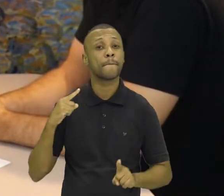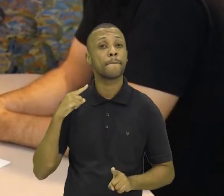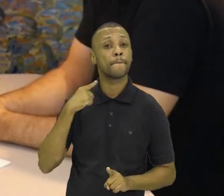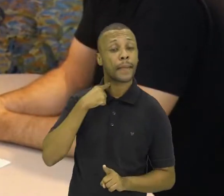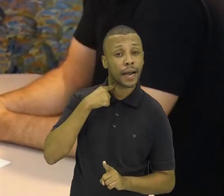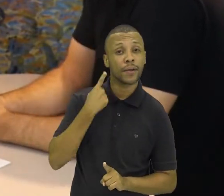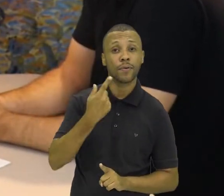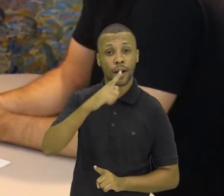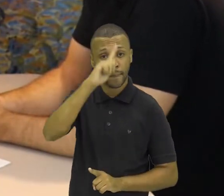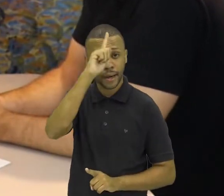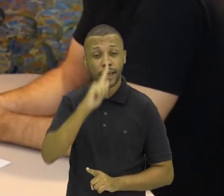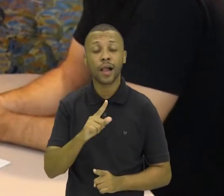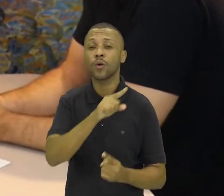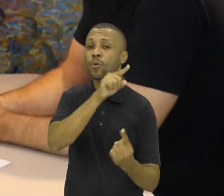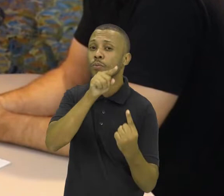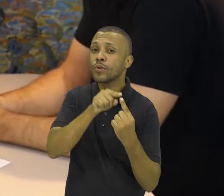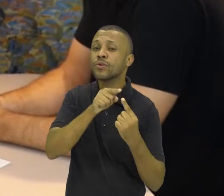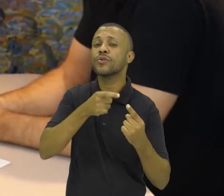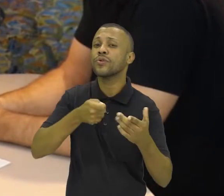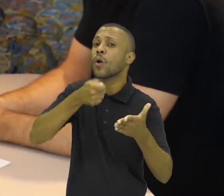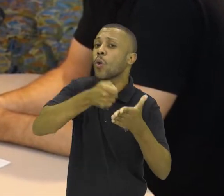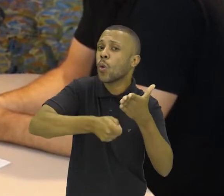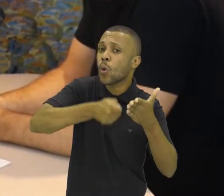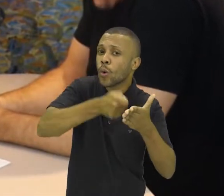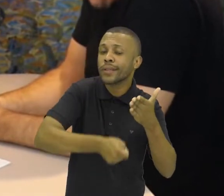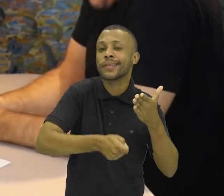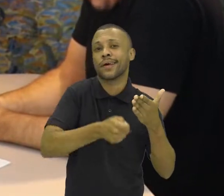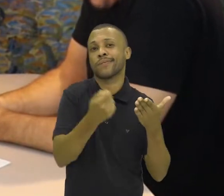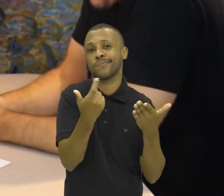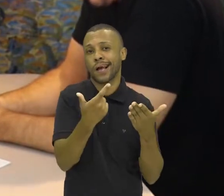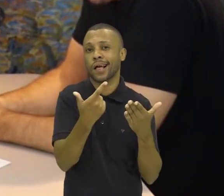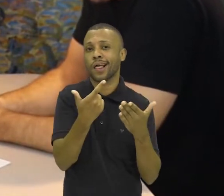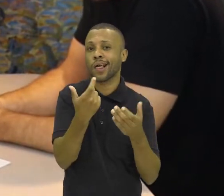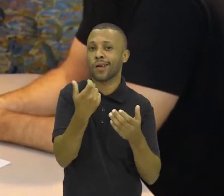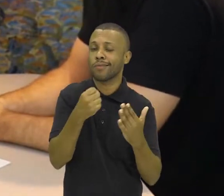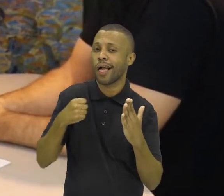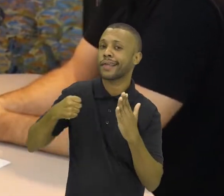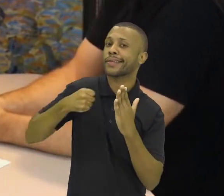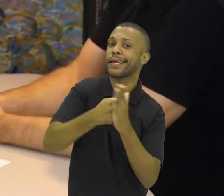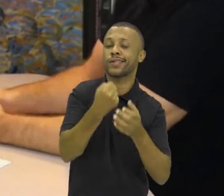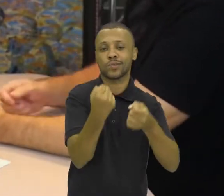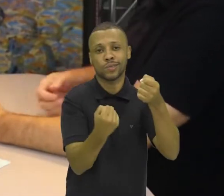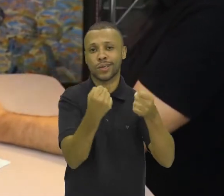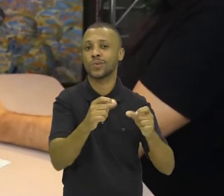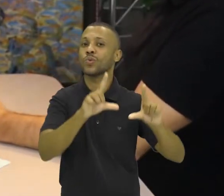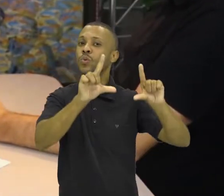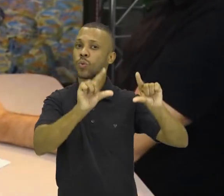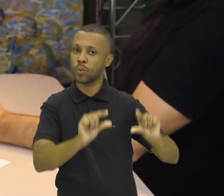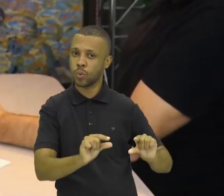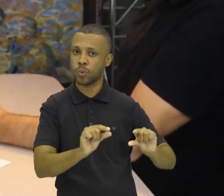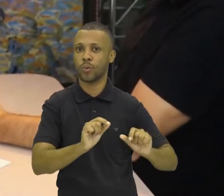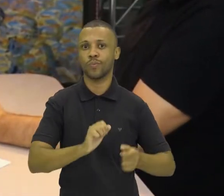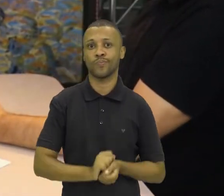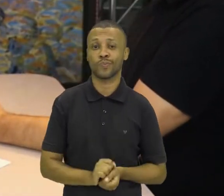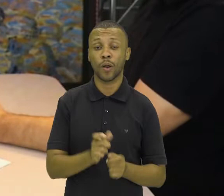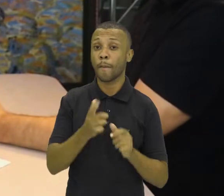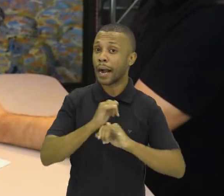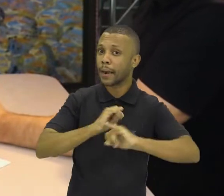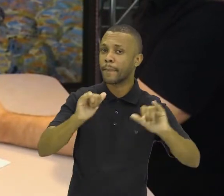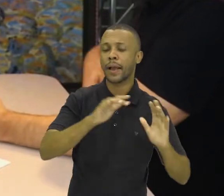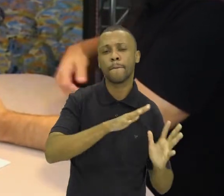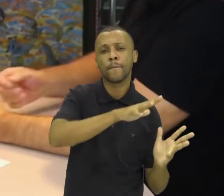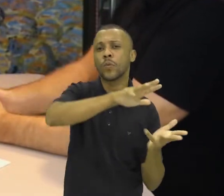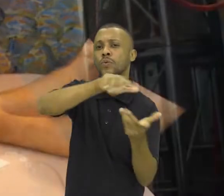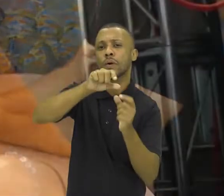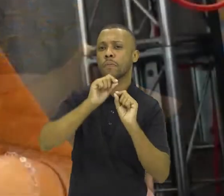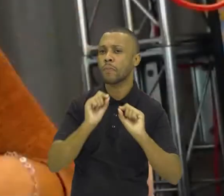maio amarelo, que é o mês de combate a acidentes de trânsito. Tem metas, inclusive, mundiais sobre essa questão. Hoje eu tenho aqui ao